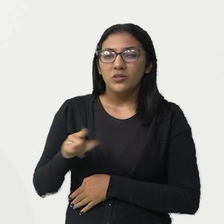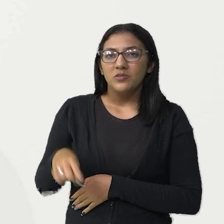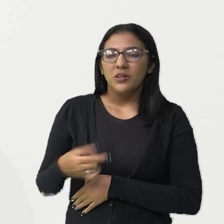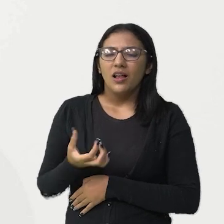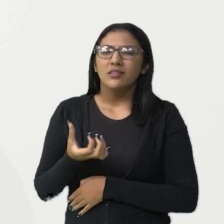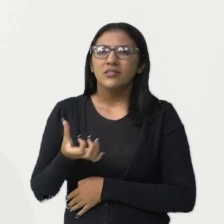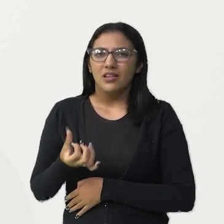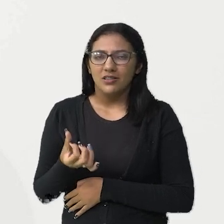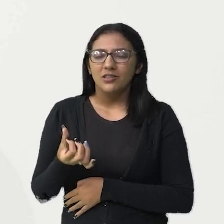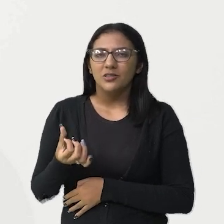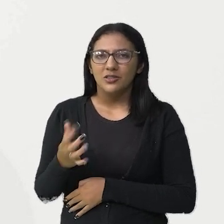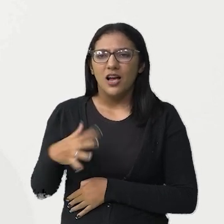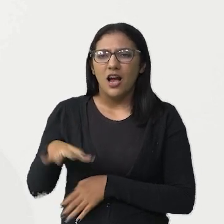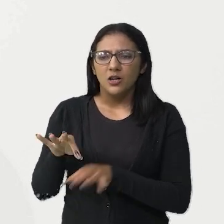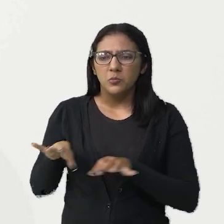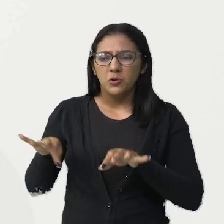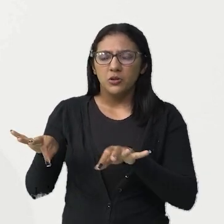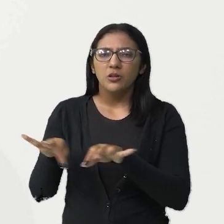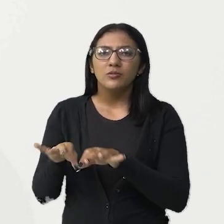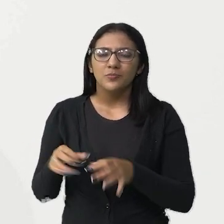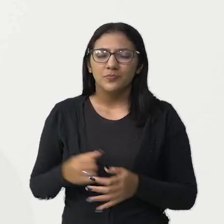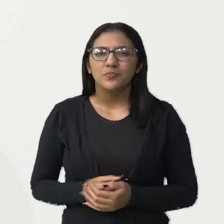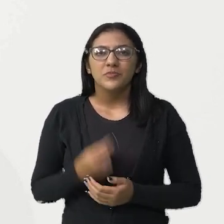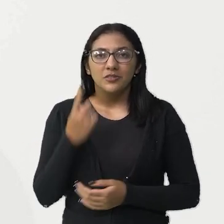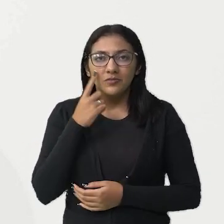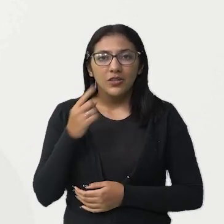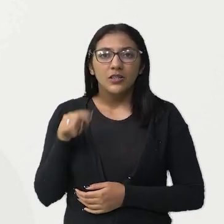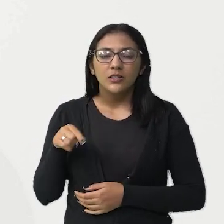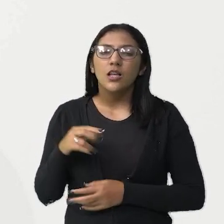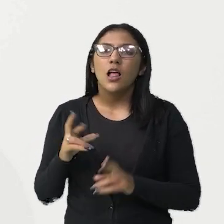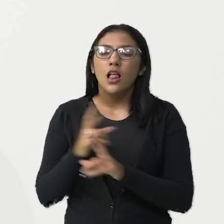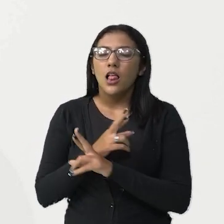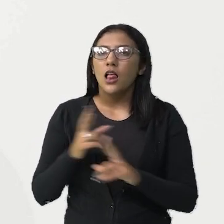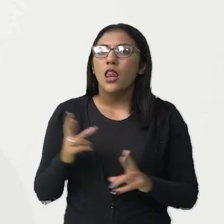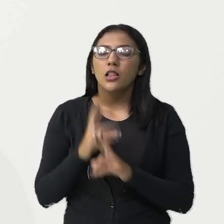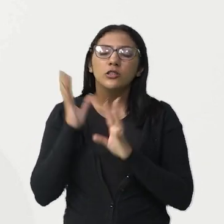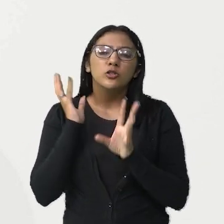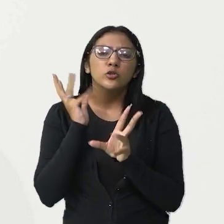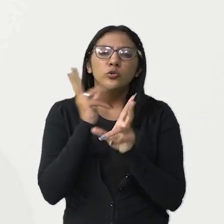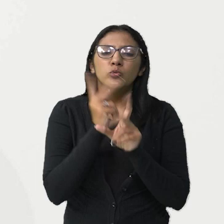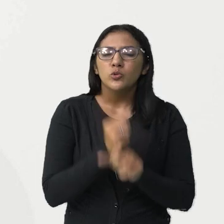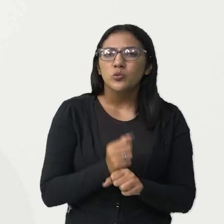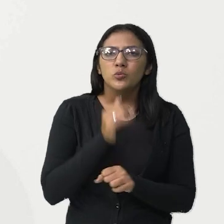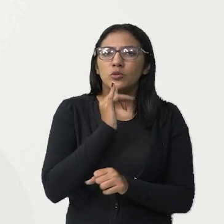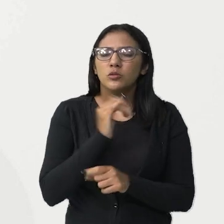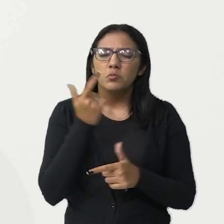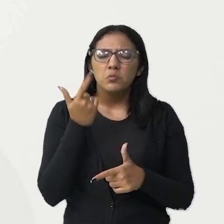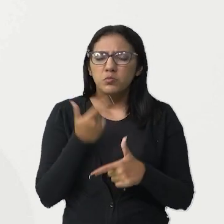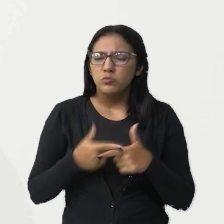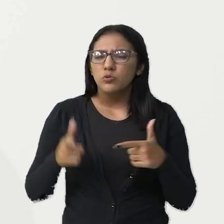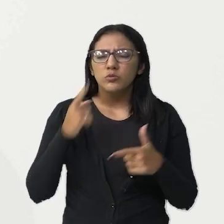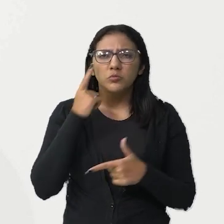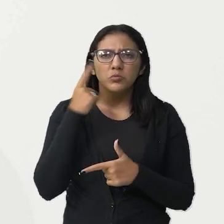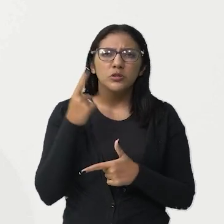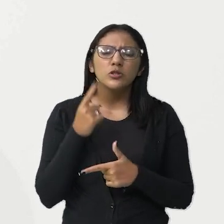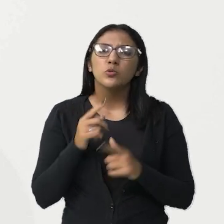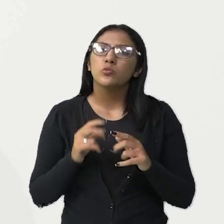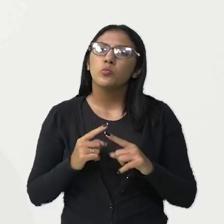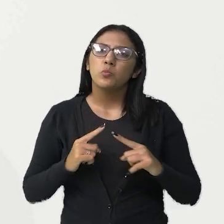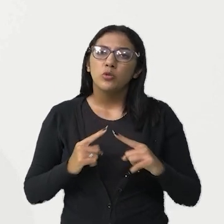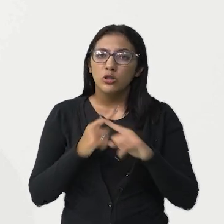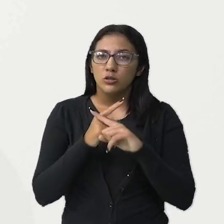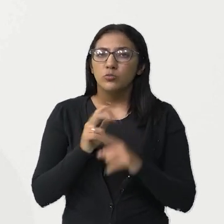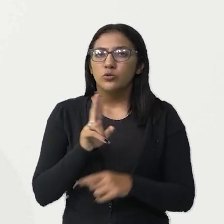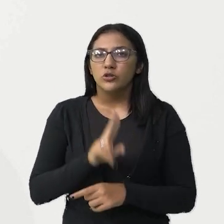dia, tá? Então, é assim que a gente aborda e resolve uma solução aí, um problema envolvendo aí a regra de 3,